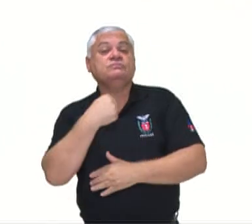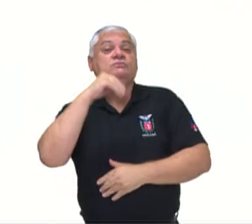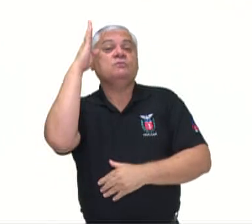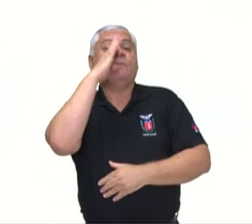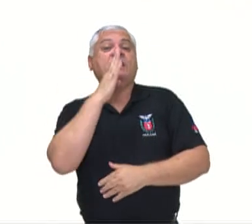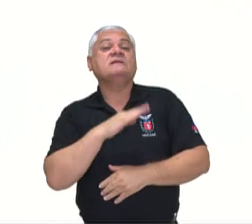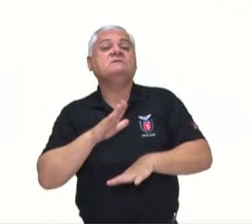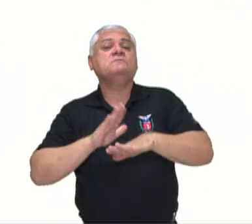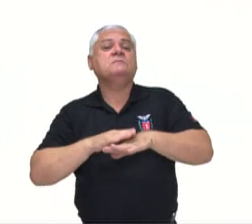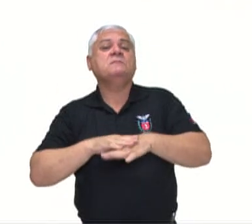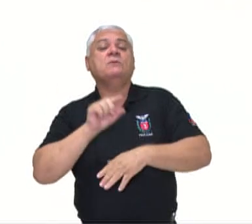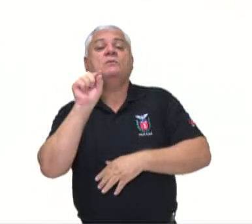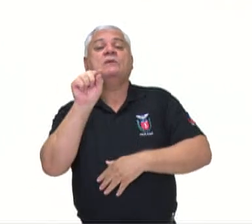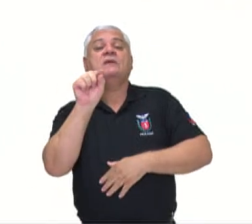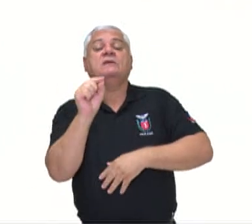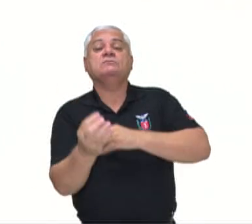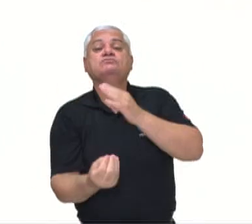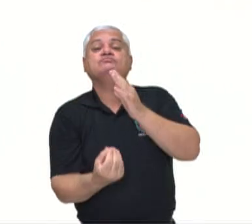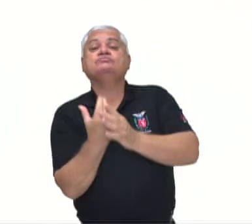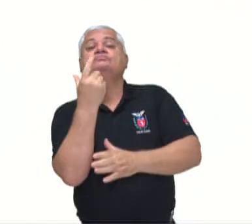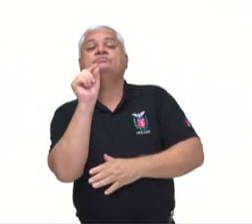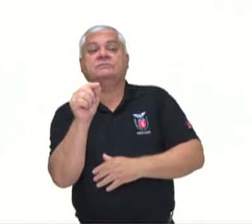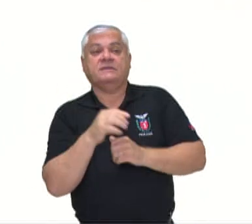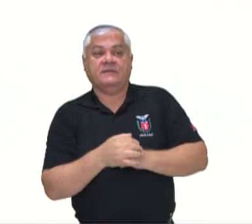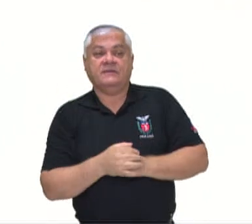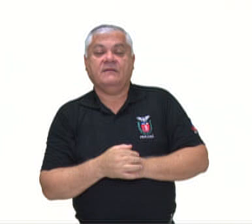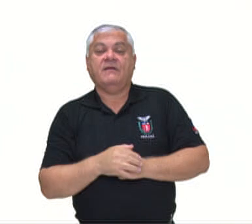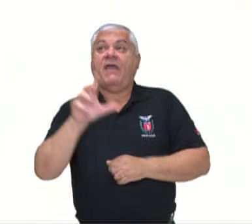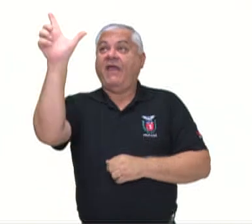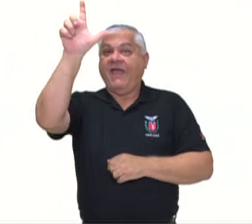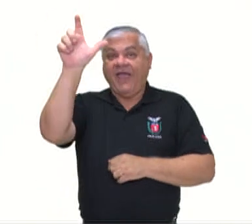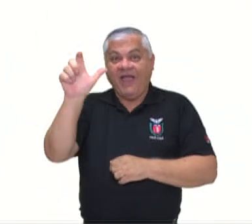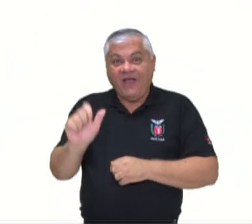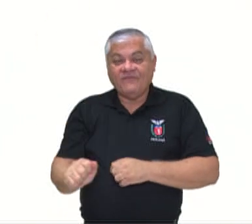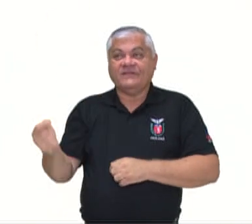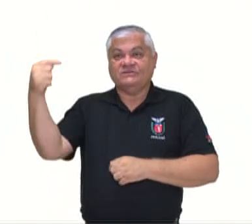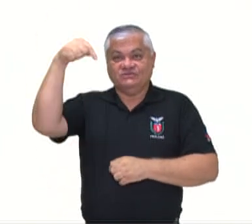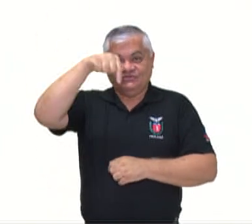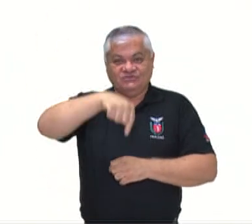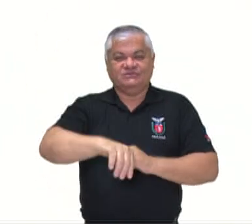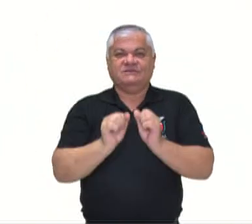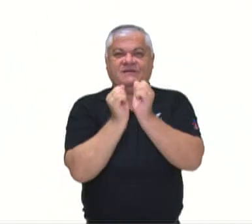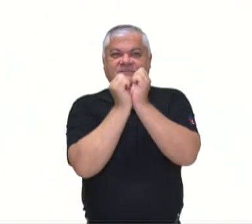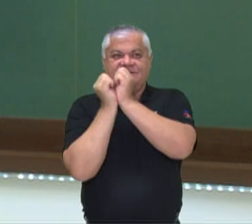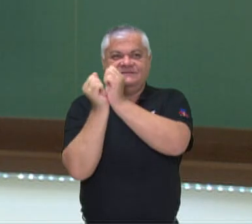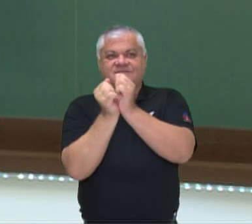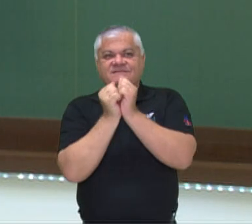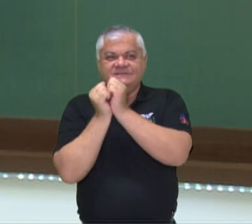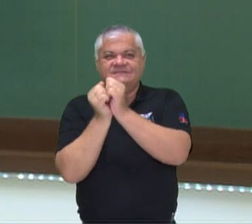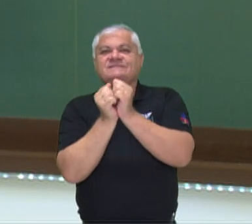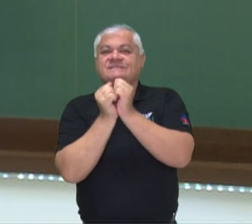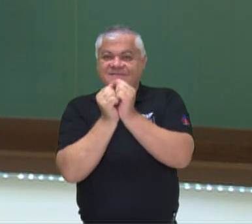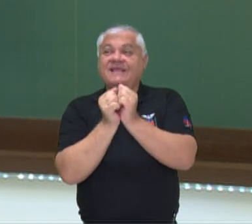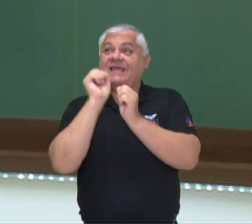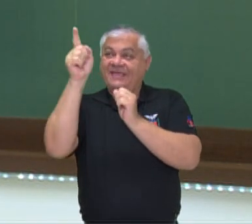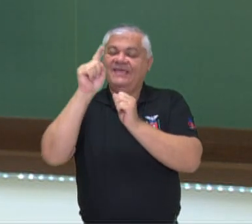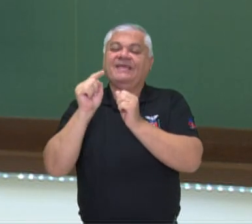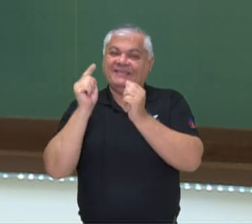por quem? Você lembra? Olha só, pelos africanos, né, inicialmente que vieram para o Brasil na condição